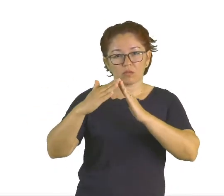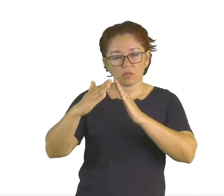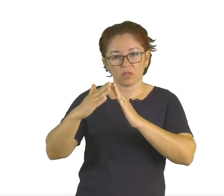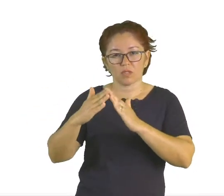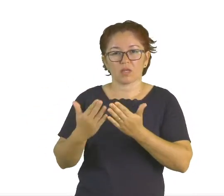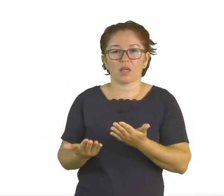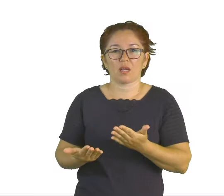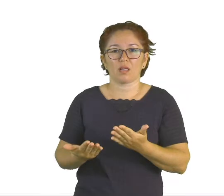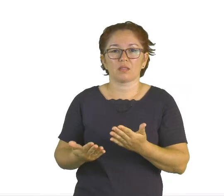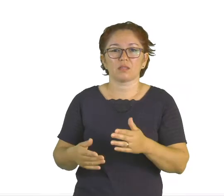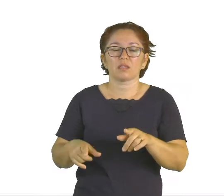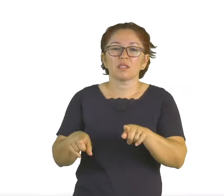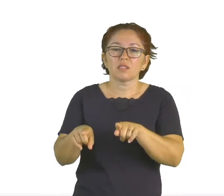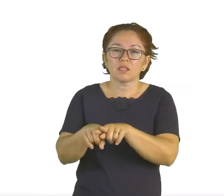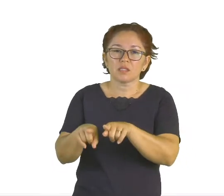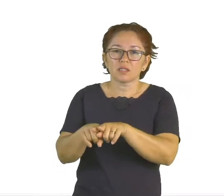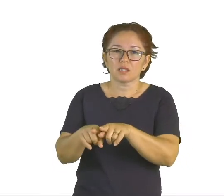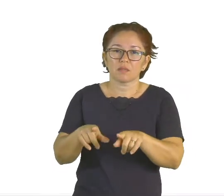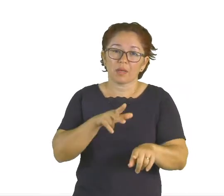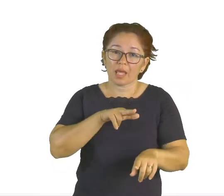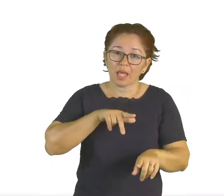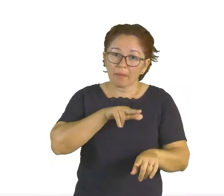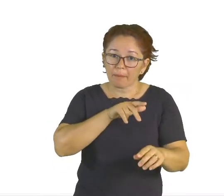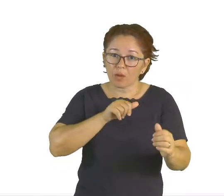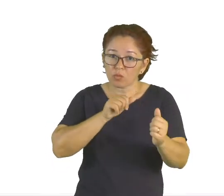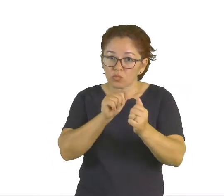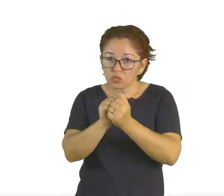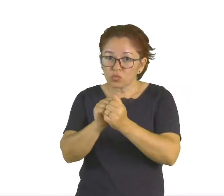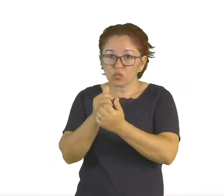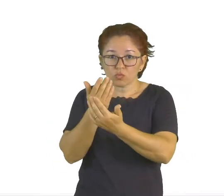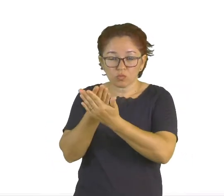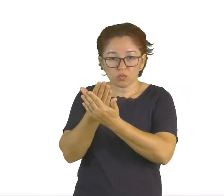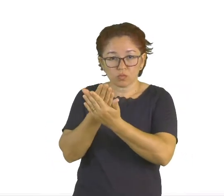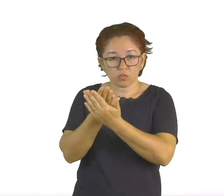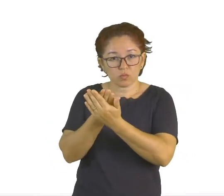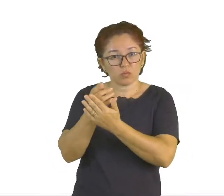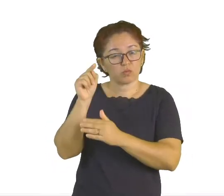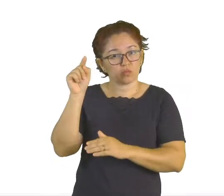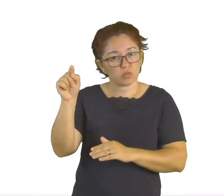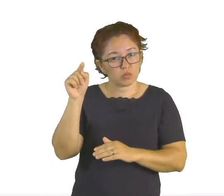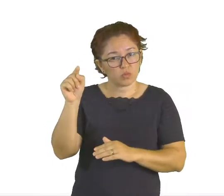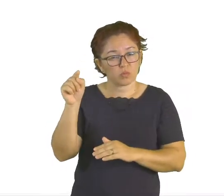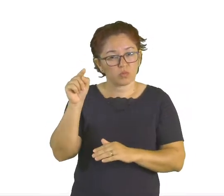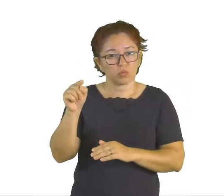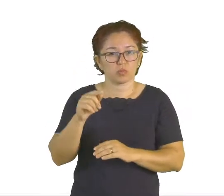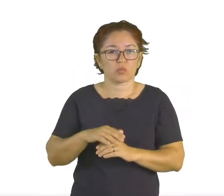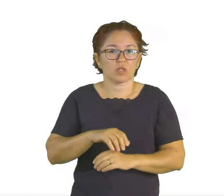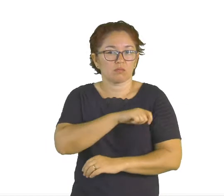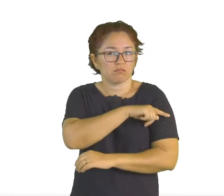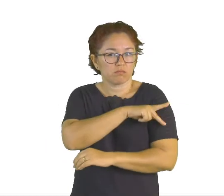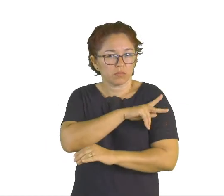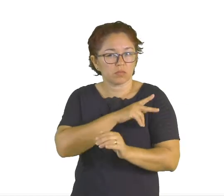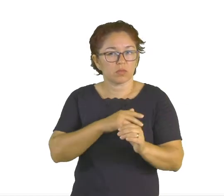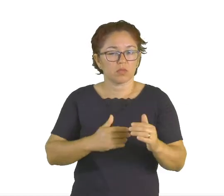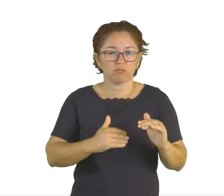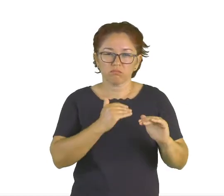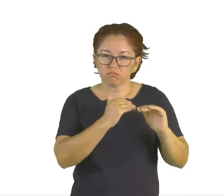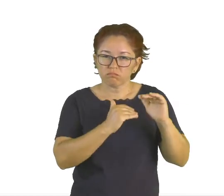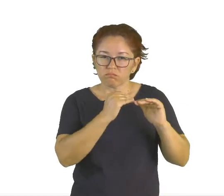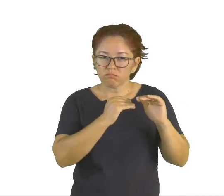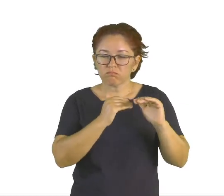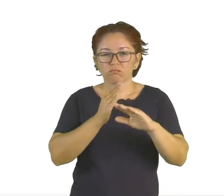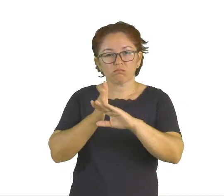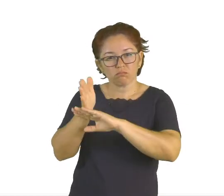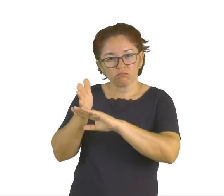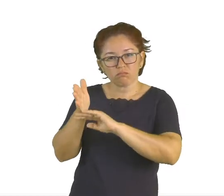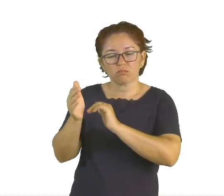no mesmo estabelecimento a irmãos que frequentam a mesma etapa, o ciclo de ensino da educação básica. Vejam aí,